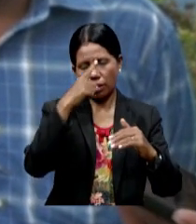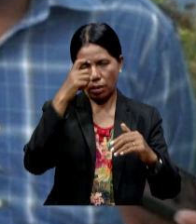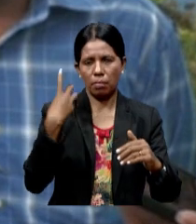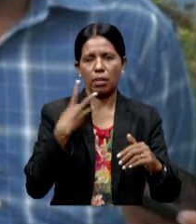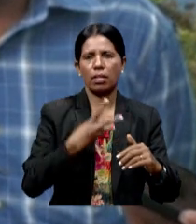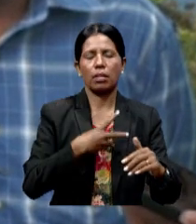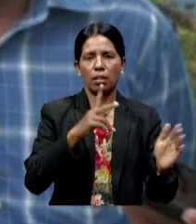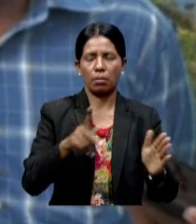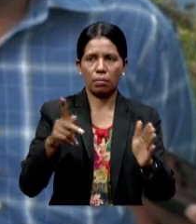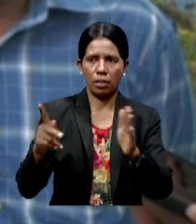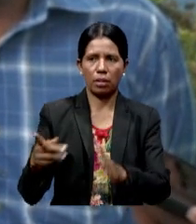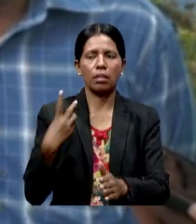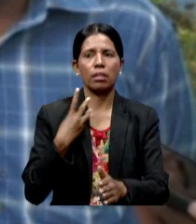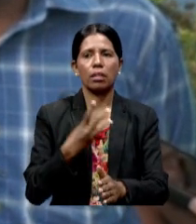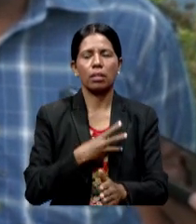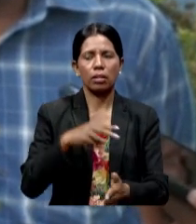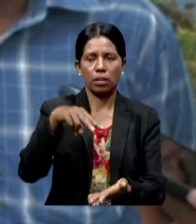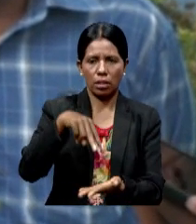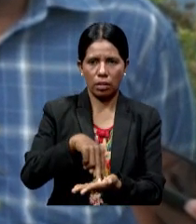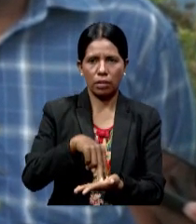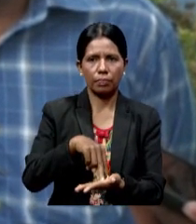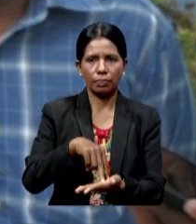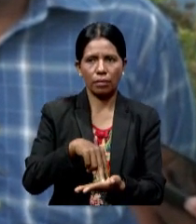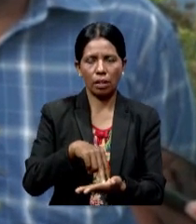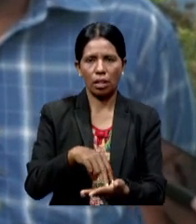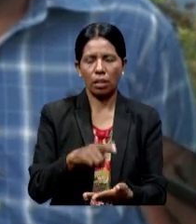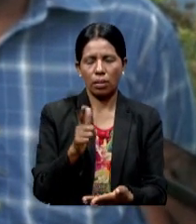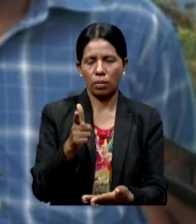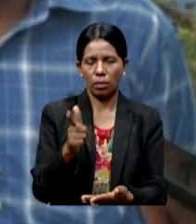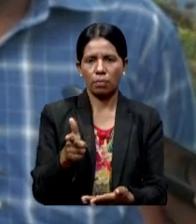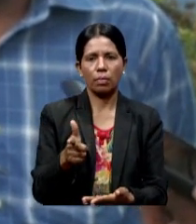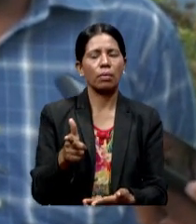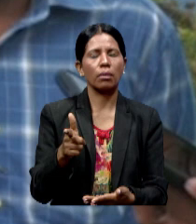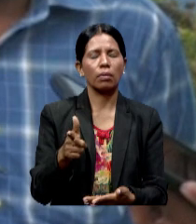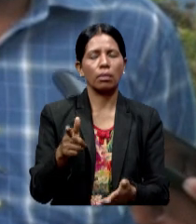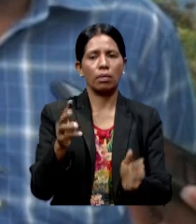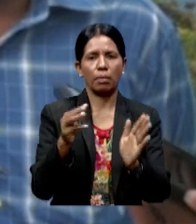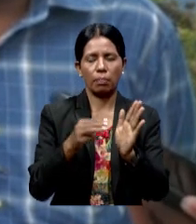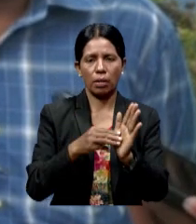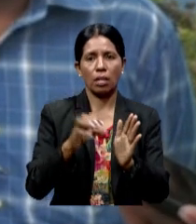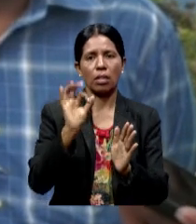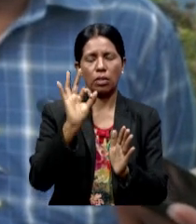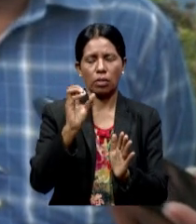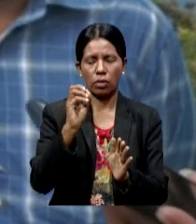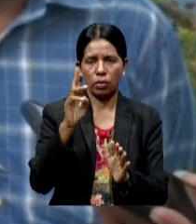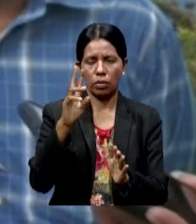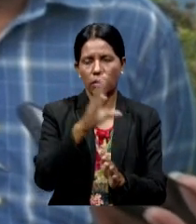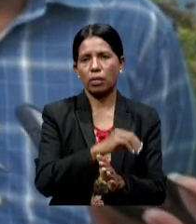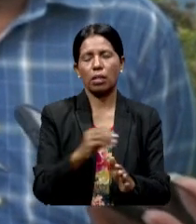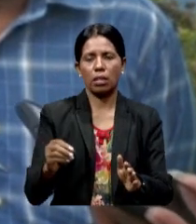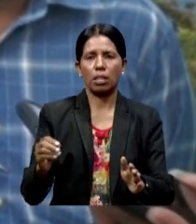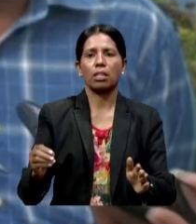plano mínimo ita se instala 20 megavolt amper transformador ne capacidade ita instala